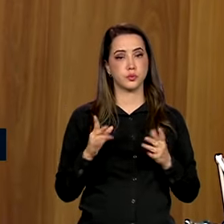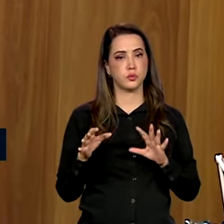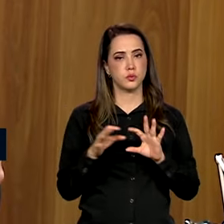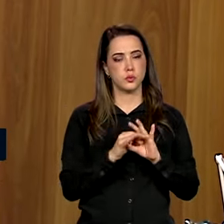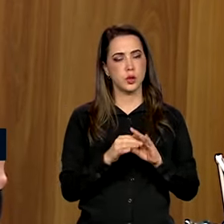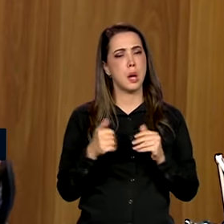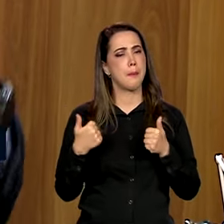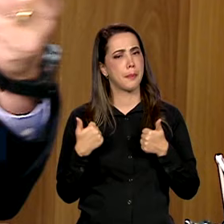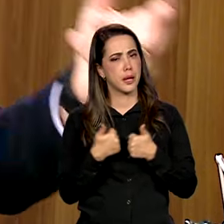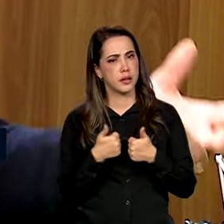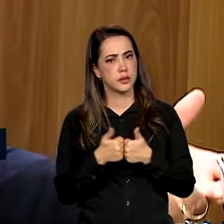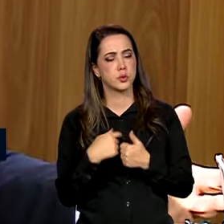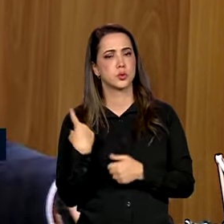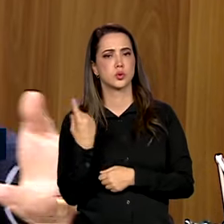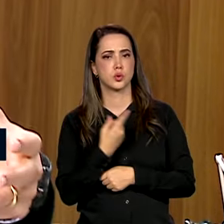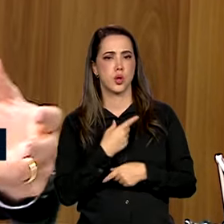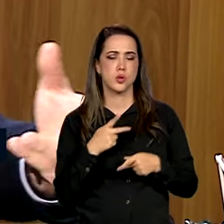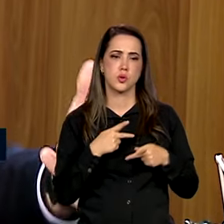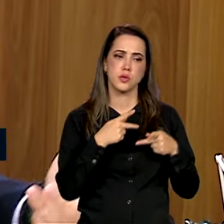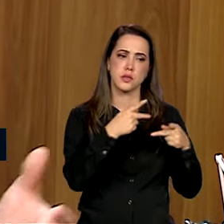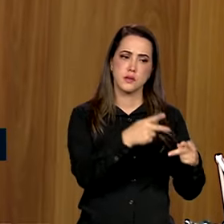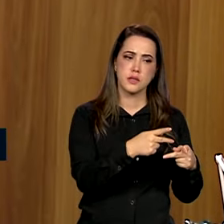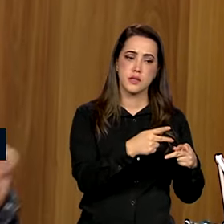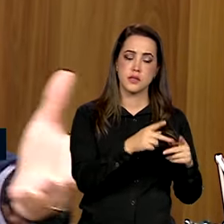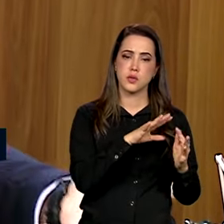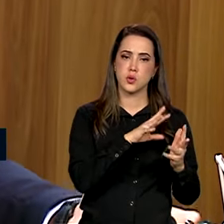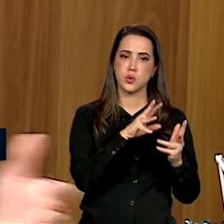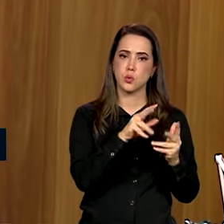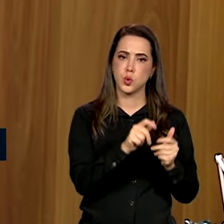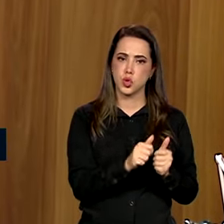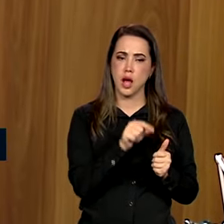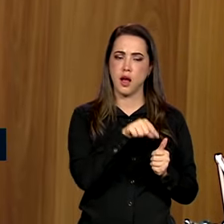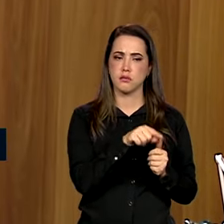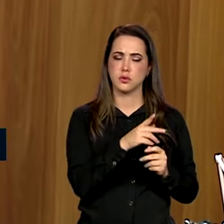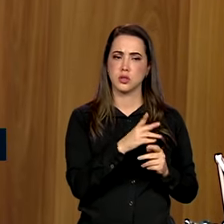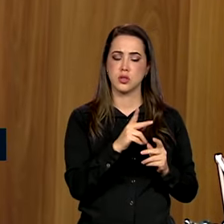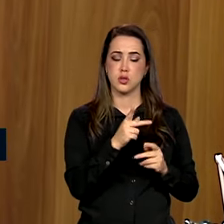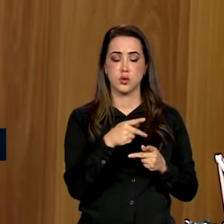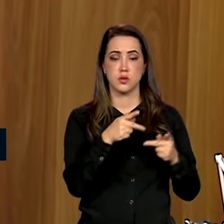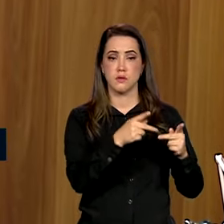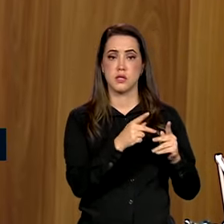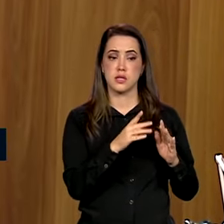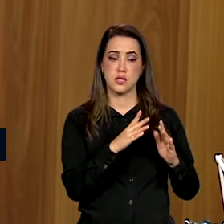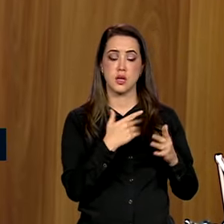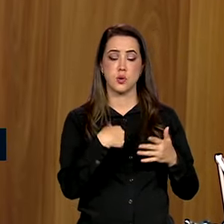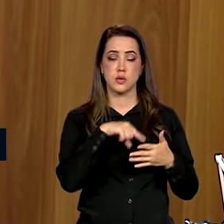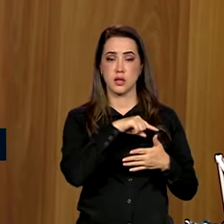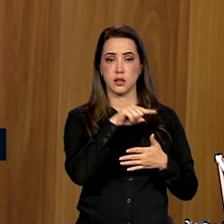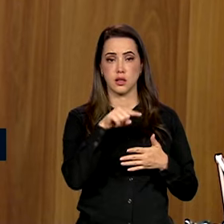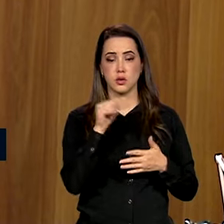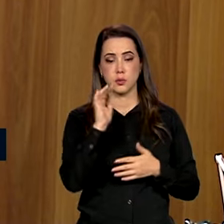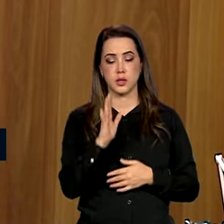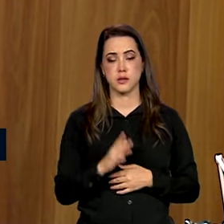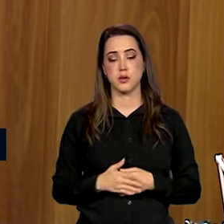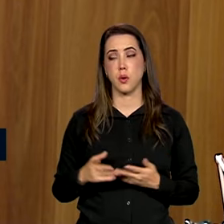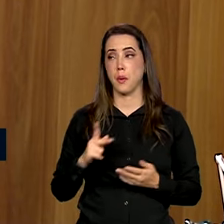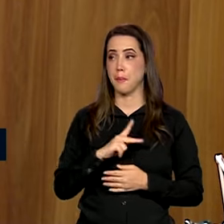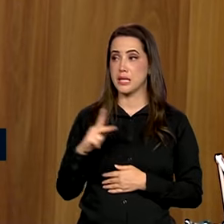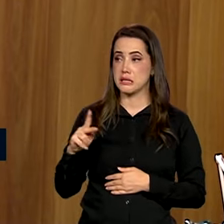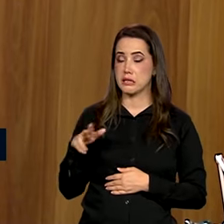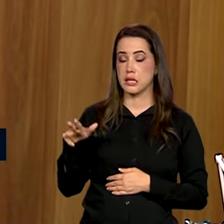aproximar O país dos nossos vizinhos internacionais que é uma recomendação do presidente Lula que agora tá na China né